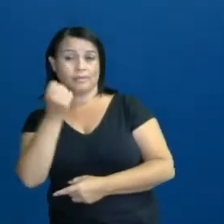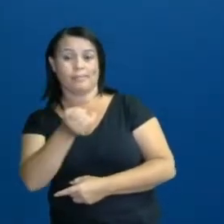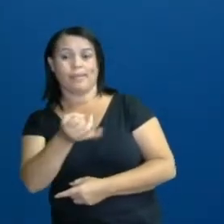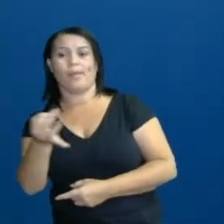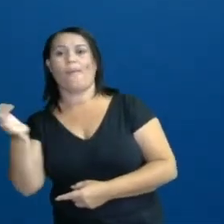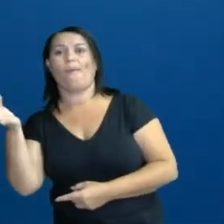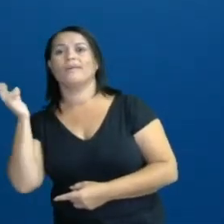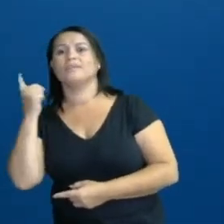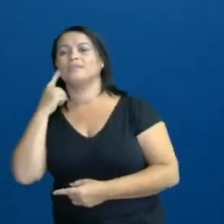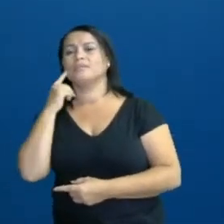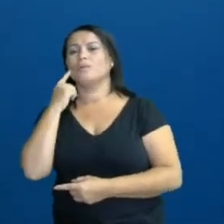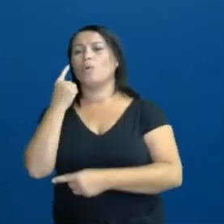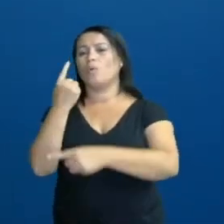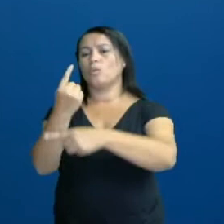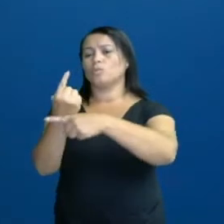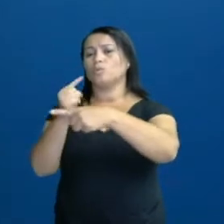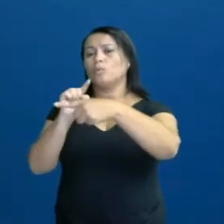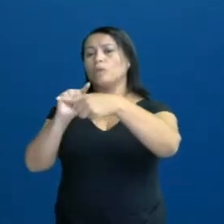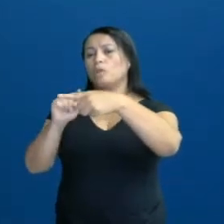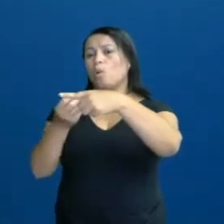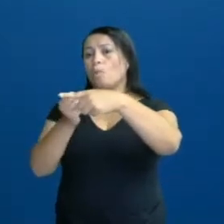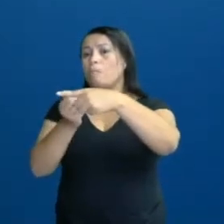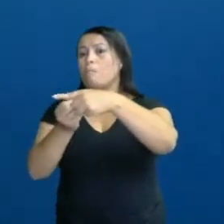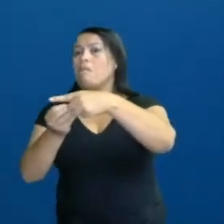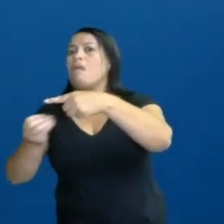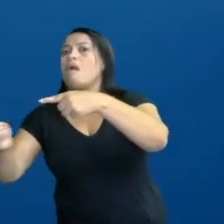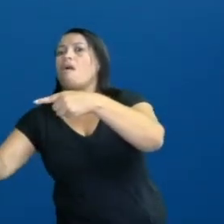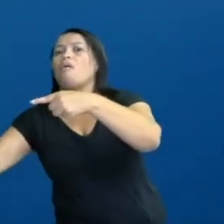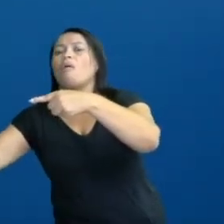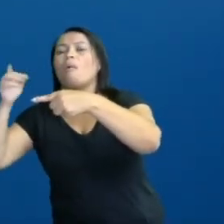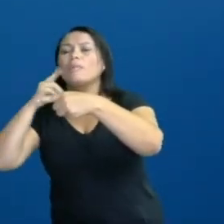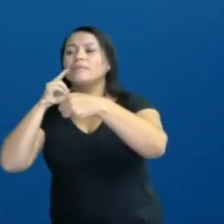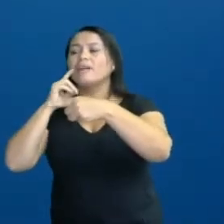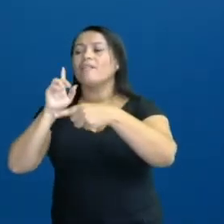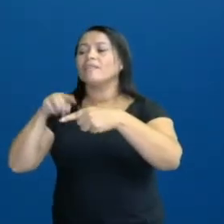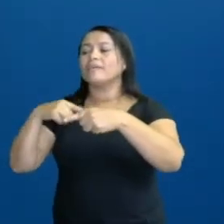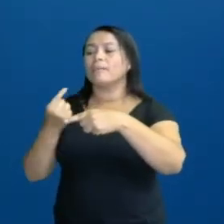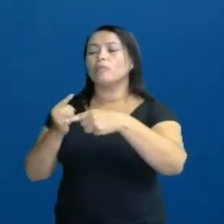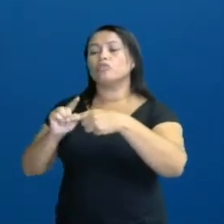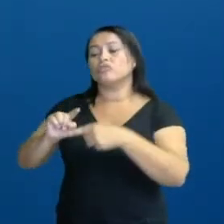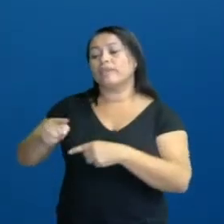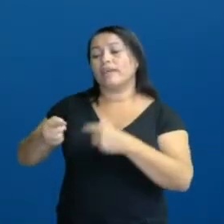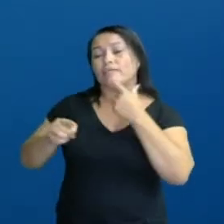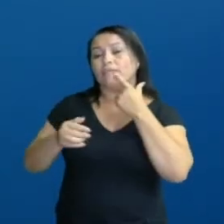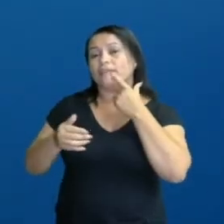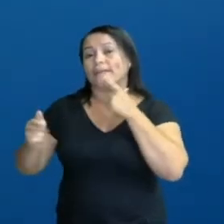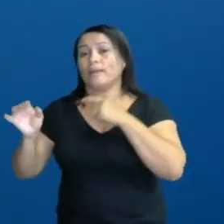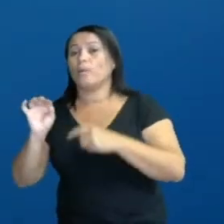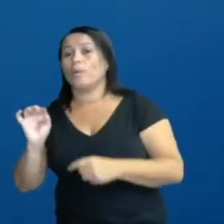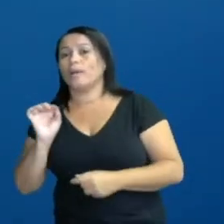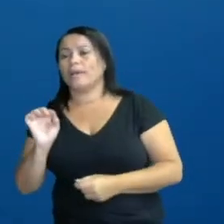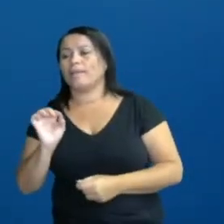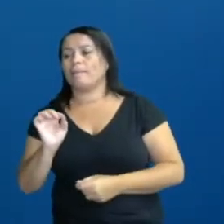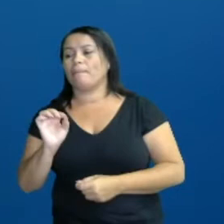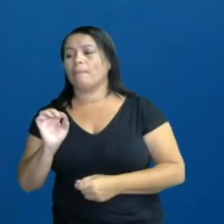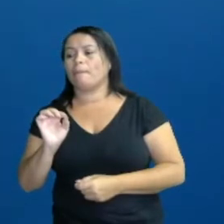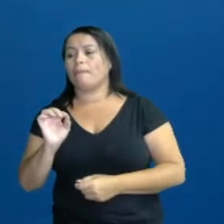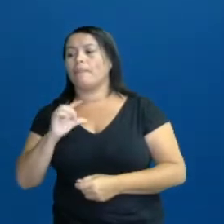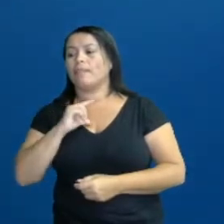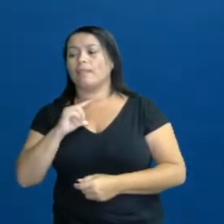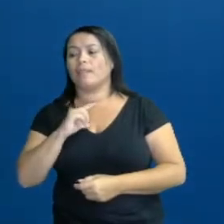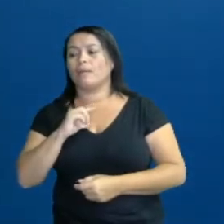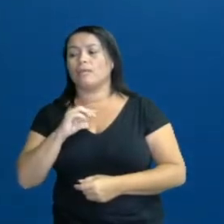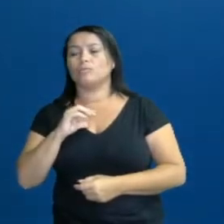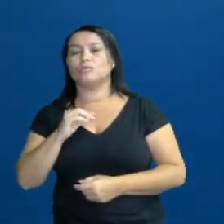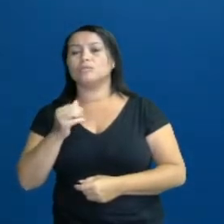milhão. Então aqui eu tenho, ó, 1 sobre 1 milhão, tá? Então essa parte aqui, depois da vírgula, nós contamos aqui, ó, a